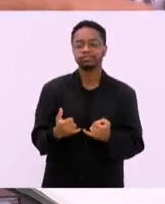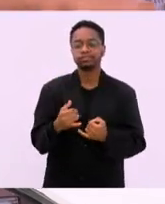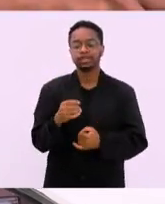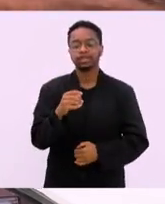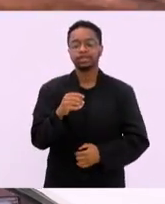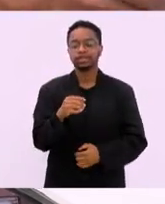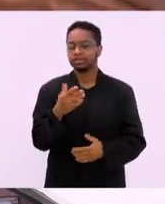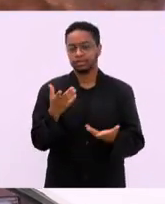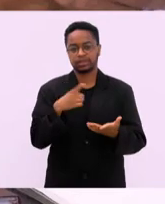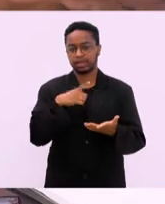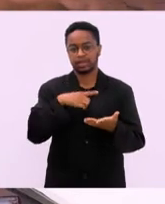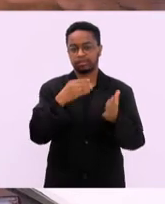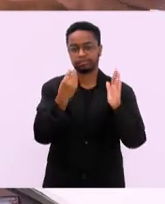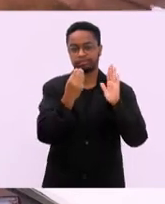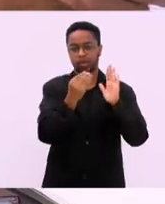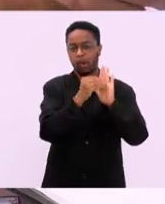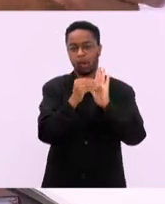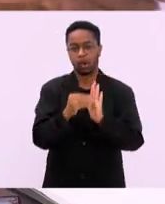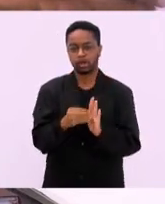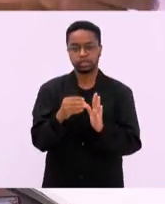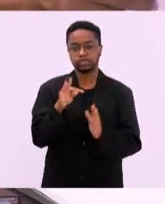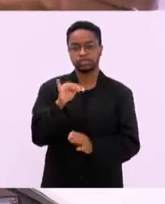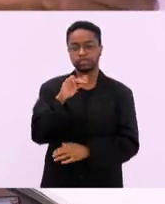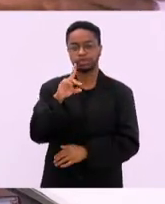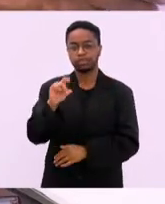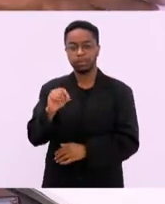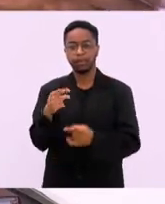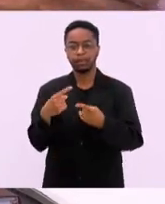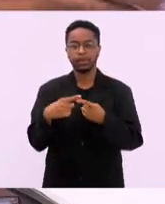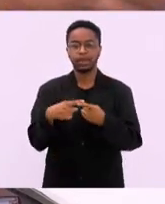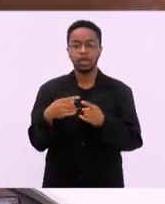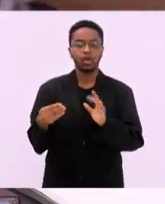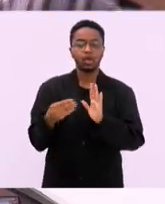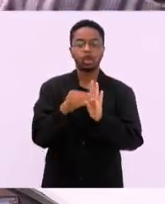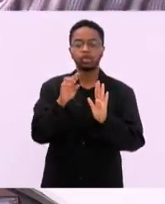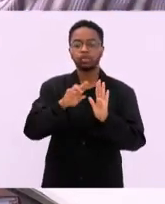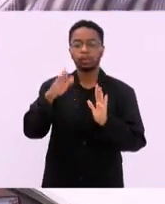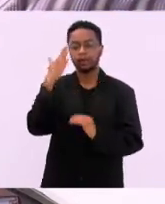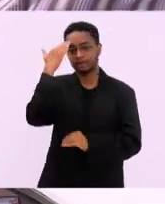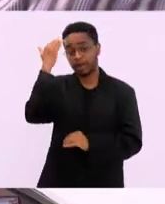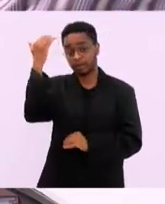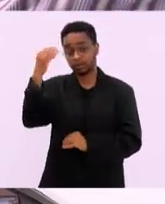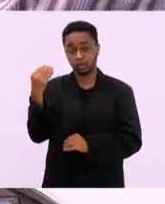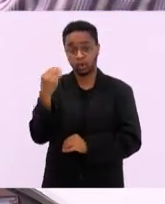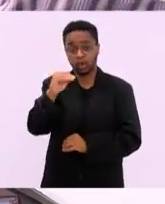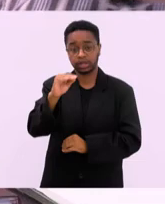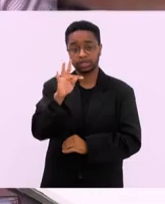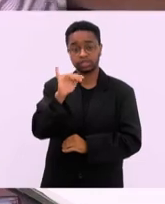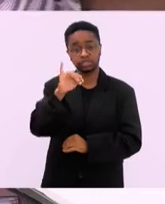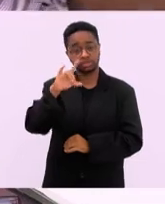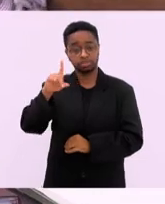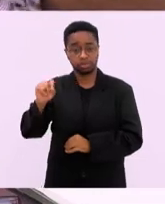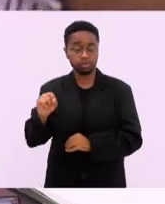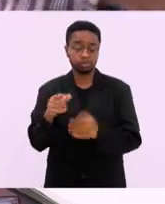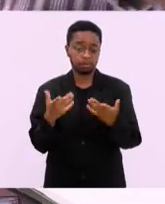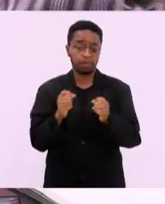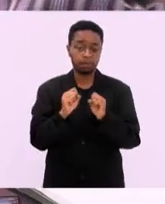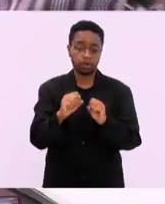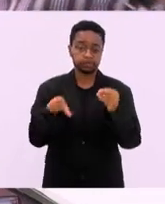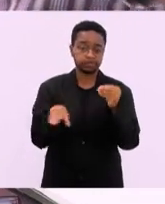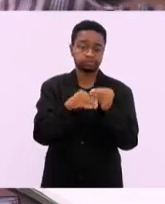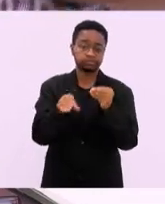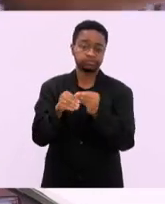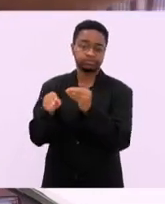tipo champanhe. Tipo, você pode pegar um nome famoso e botar tipo que vai tudo. Tá